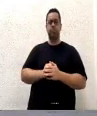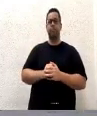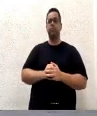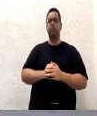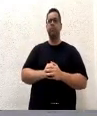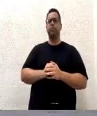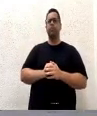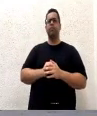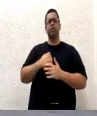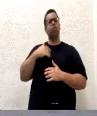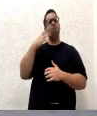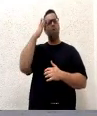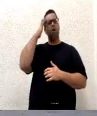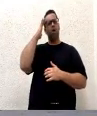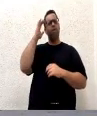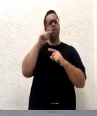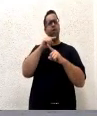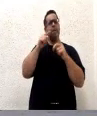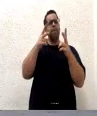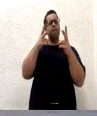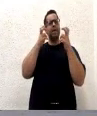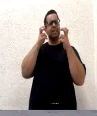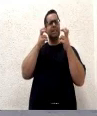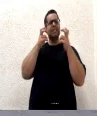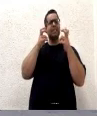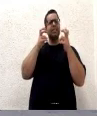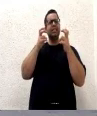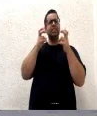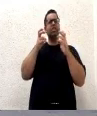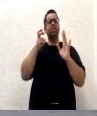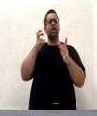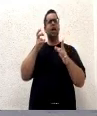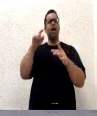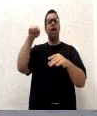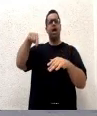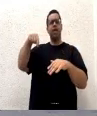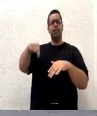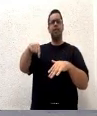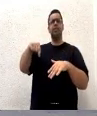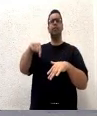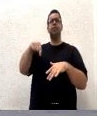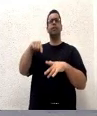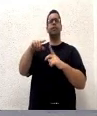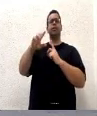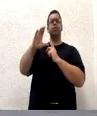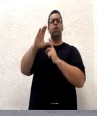percebem, né, uma movimentação de ciclista muito grande aqui na nossa cidade, que praticam